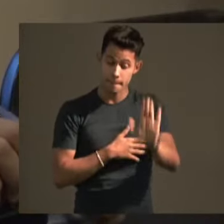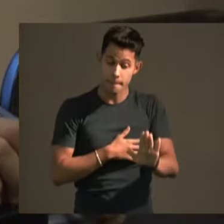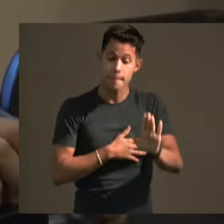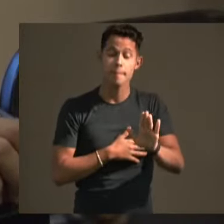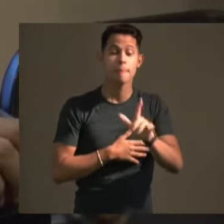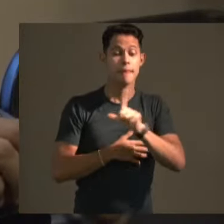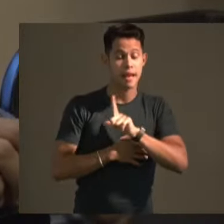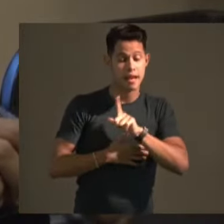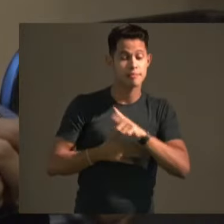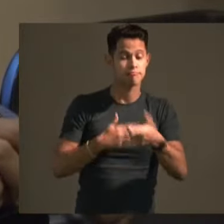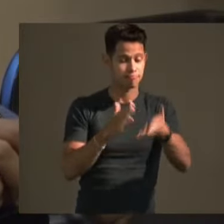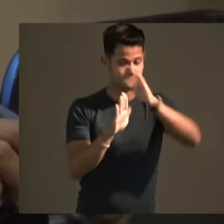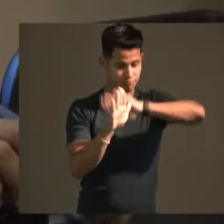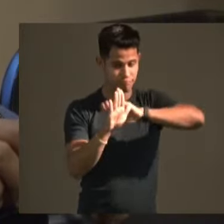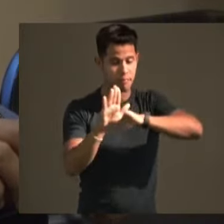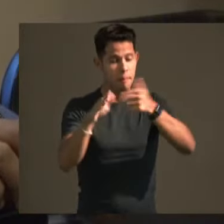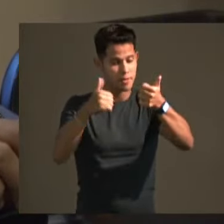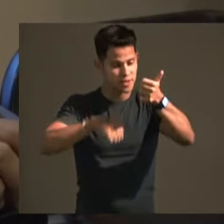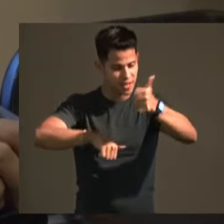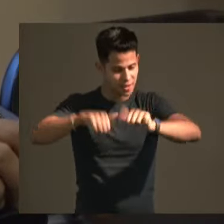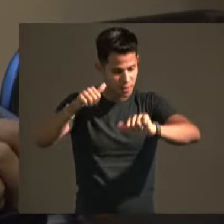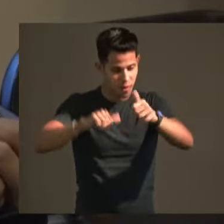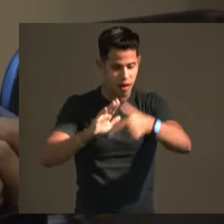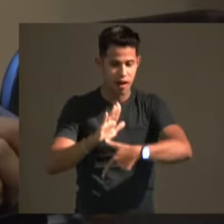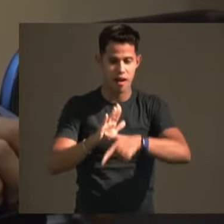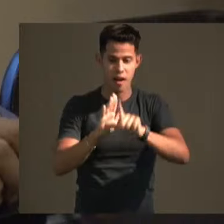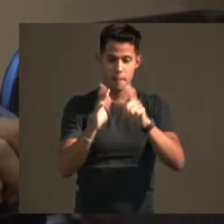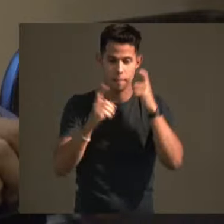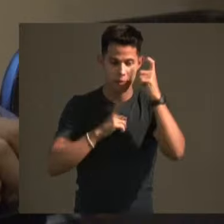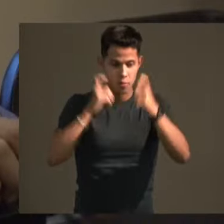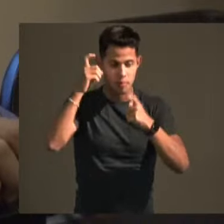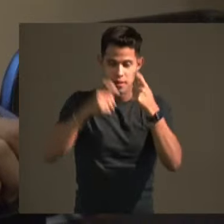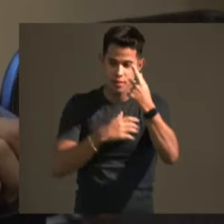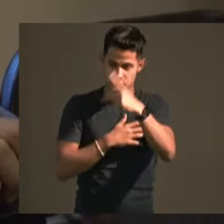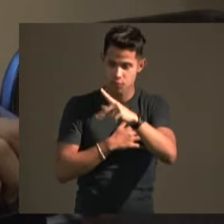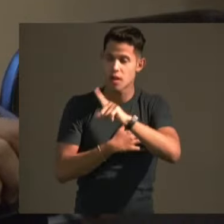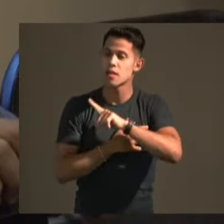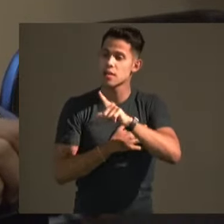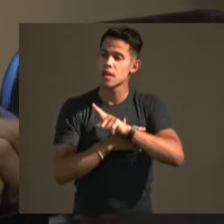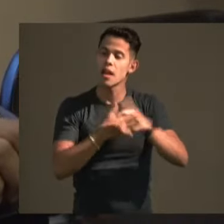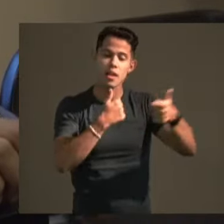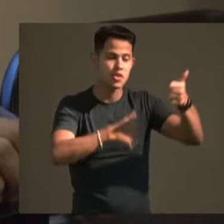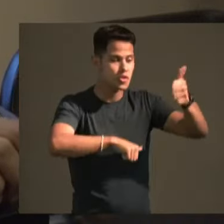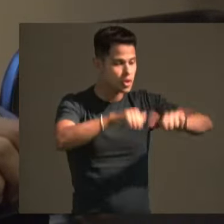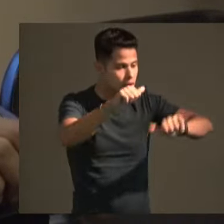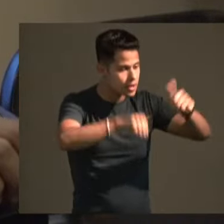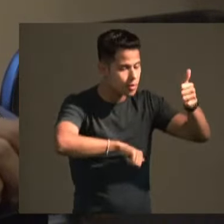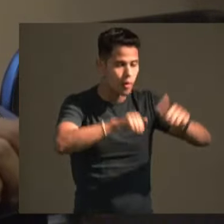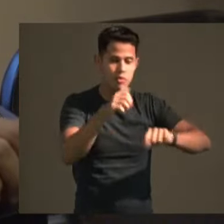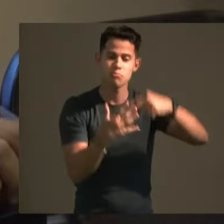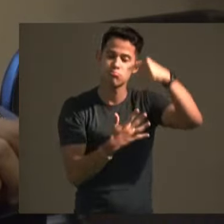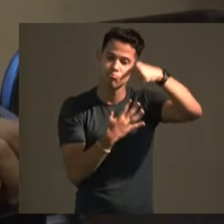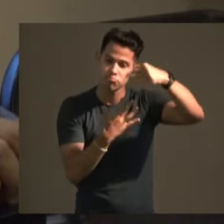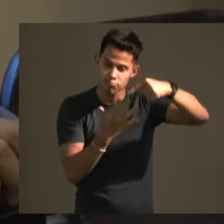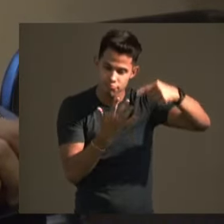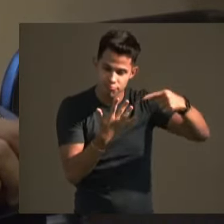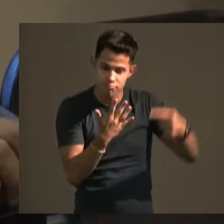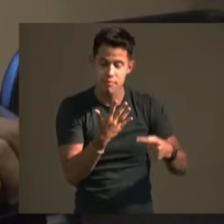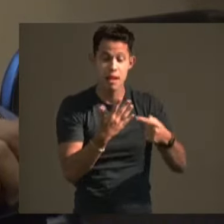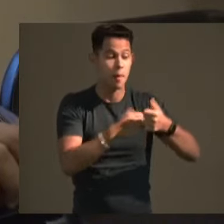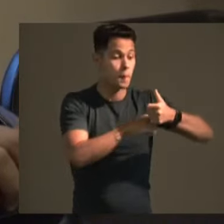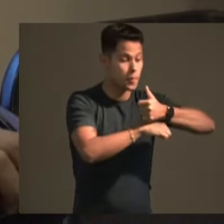essa preocupação que a senhora tem, acho que todos nós temos, tem diagnóstico aí de tudo que é jeito, feito